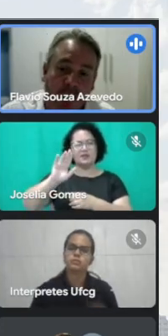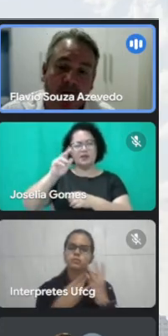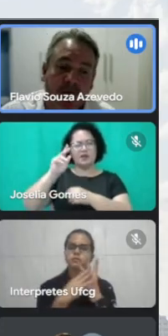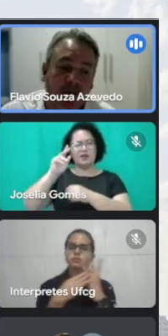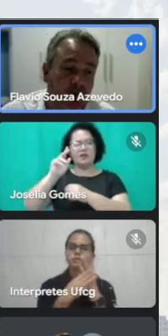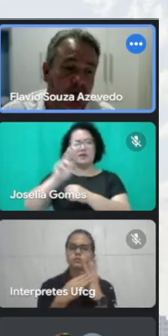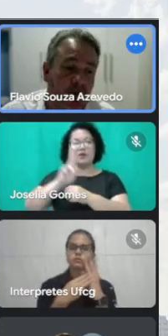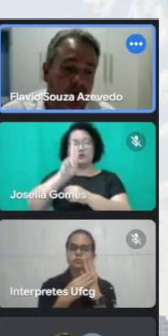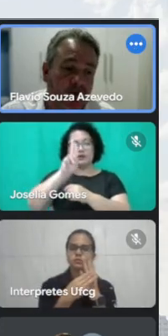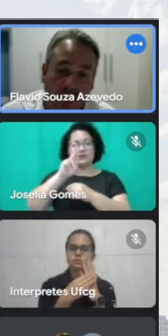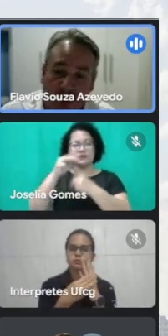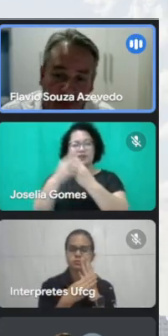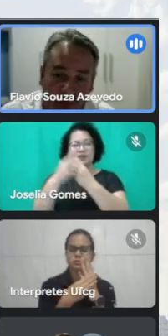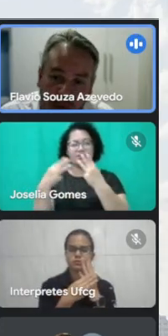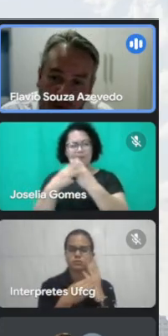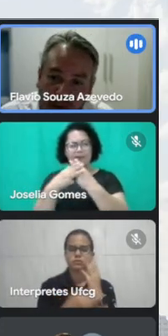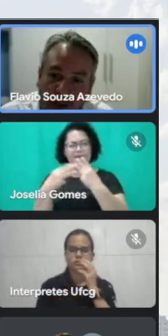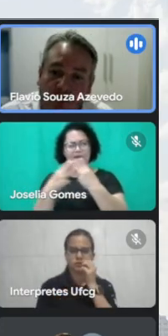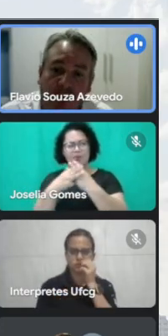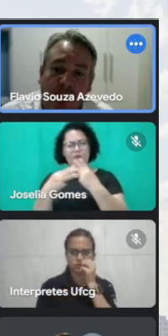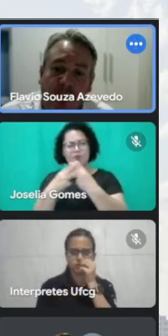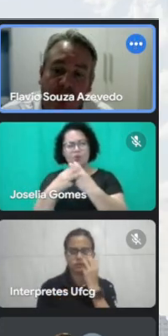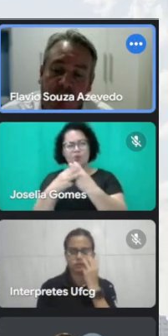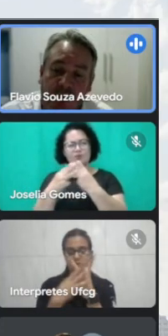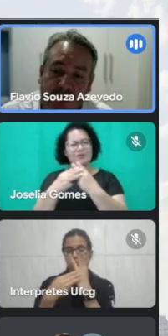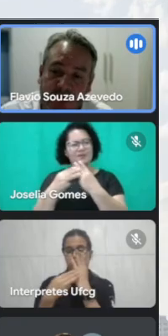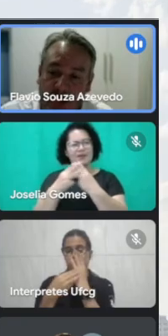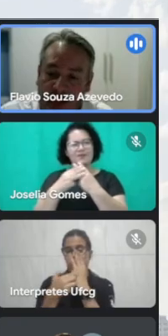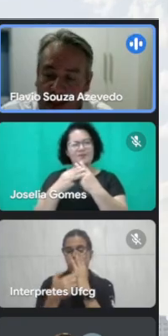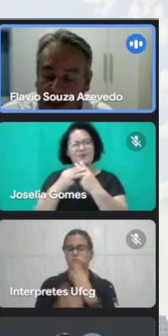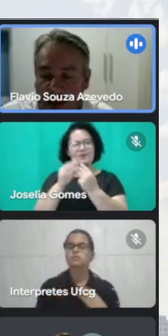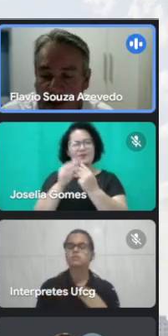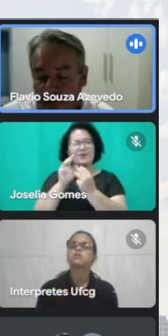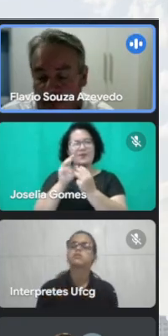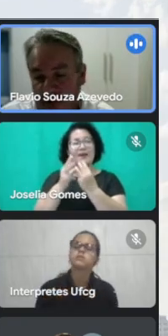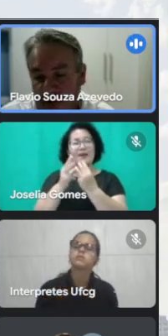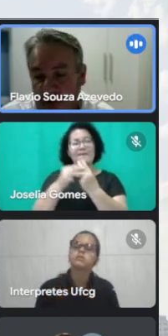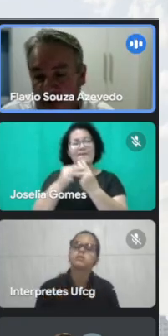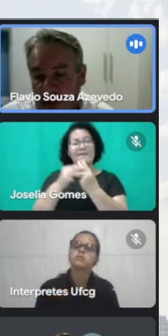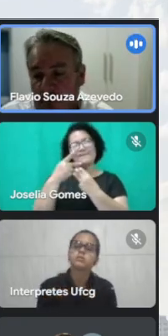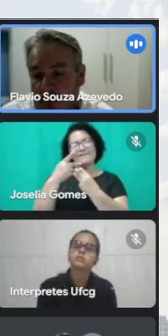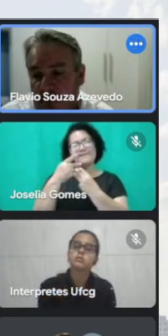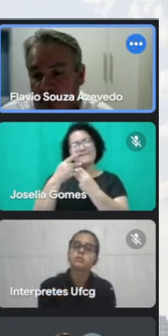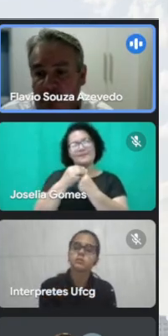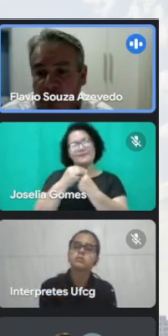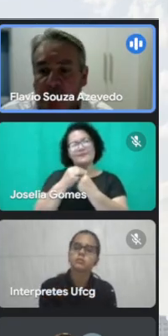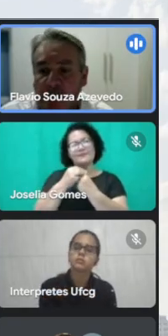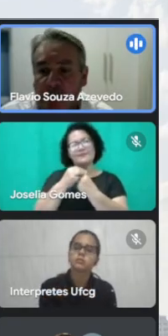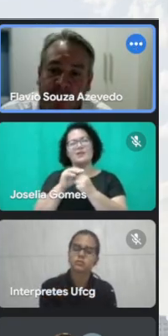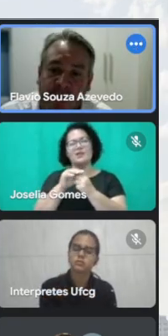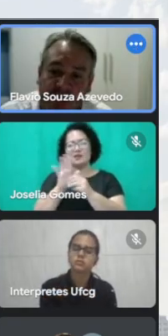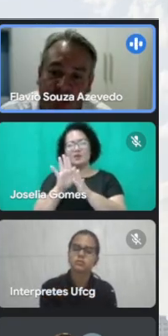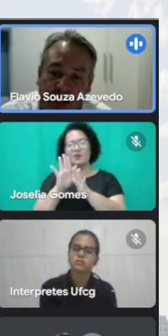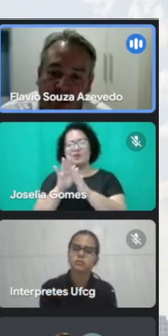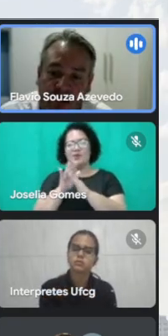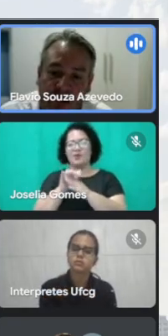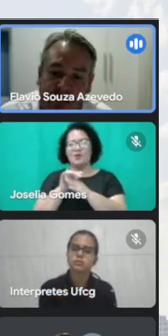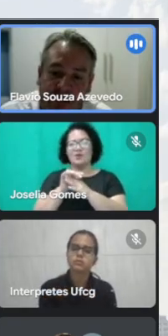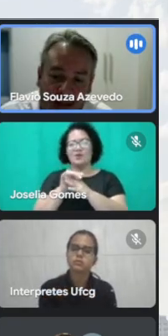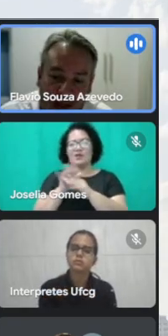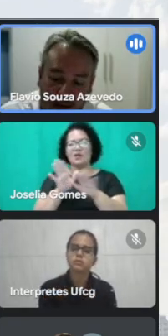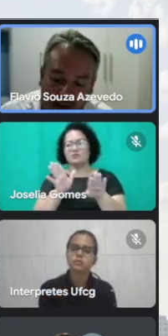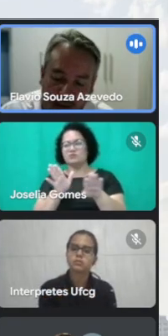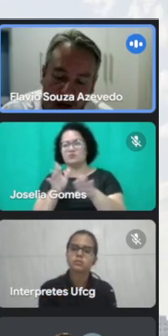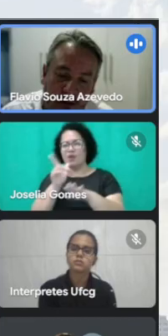alguns bairros, totalmente poluído, muitas vezes ele é fechado, né, canalizado, e chega aí